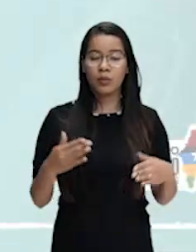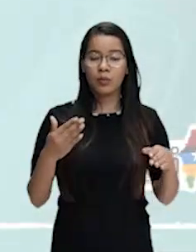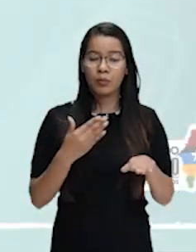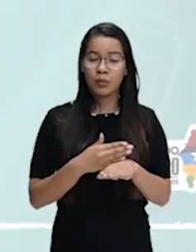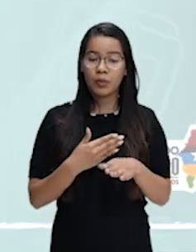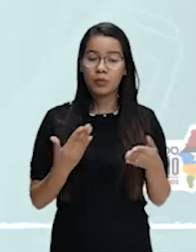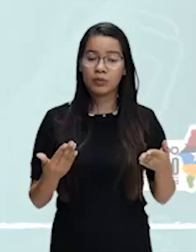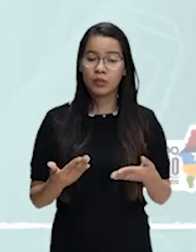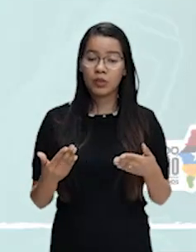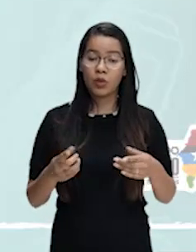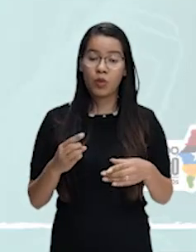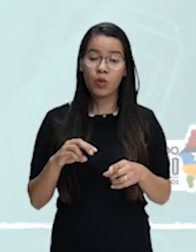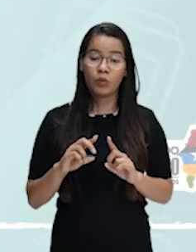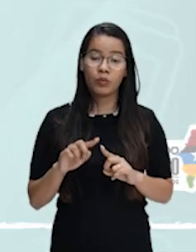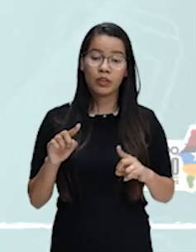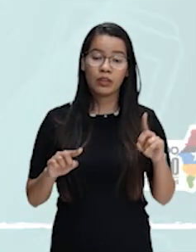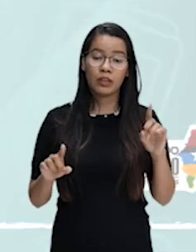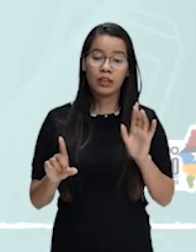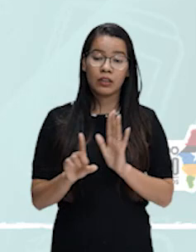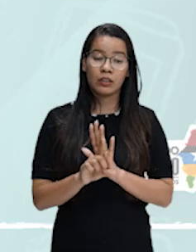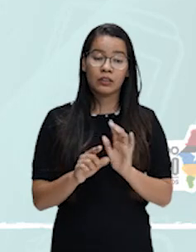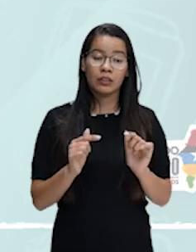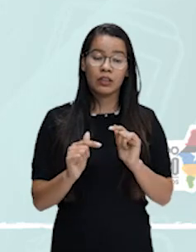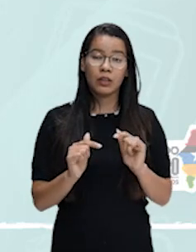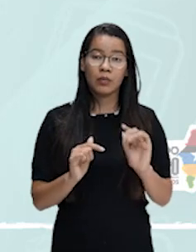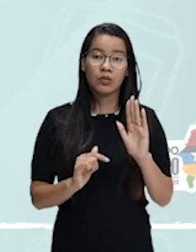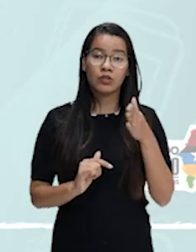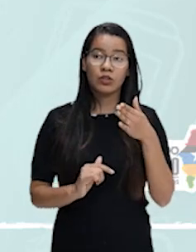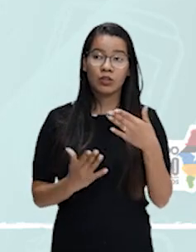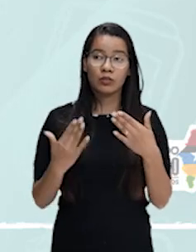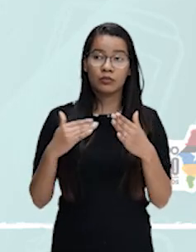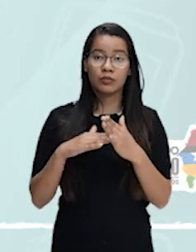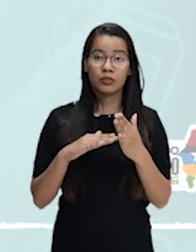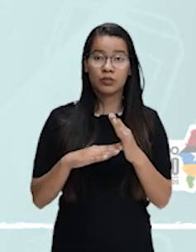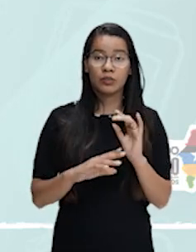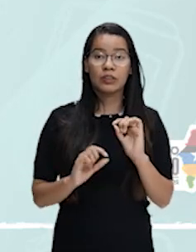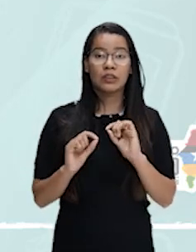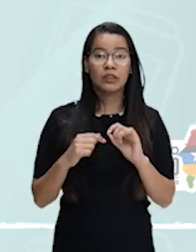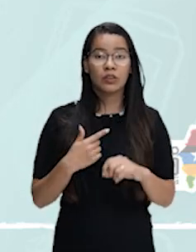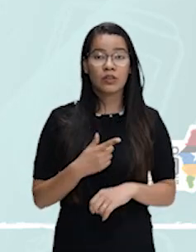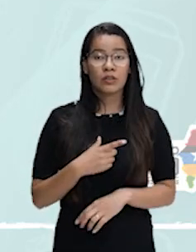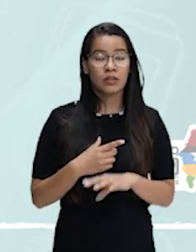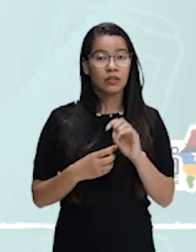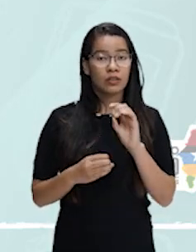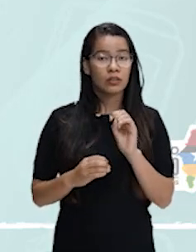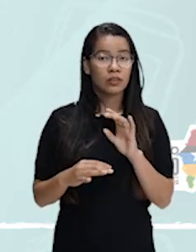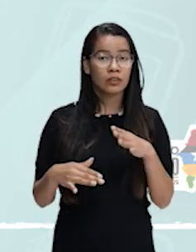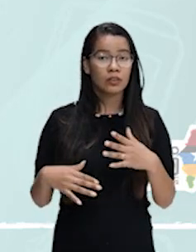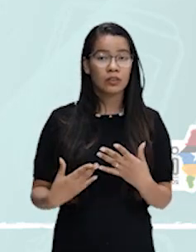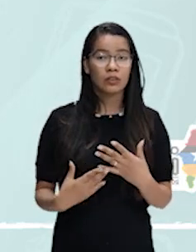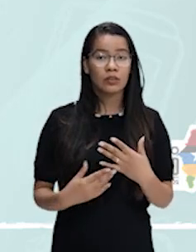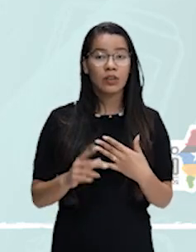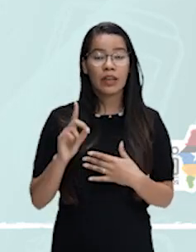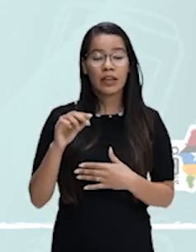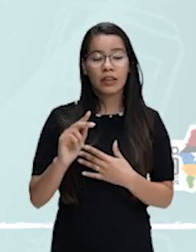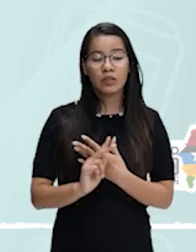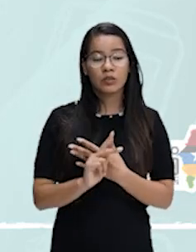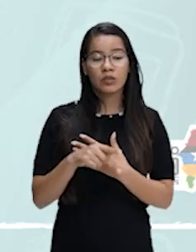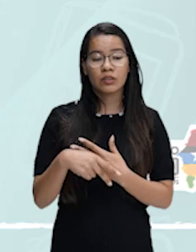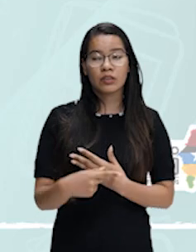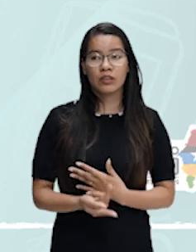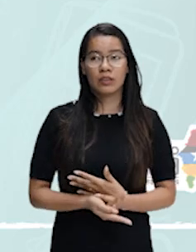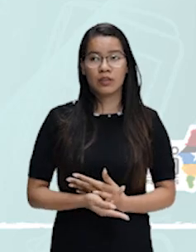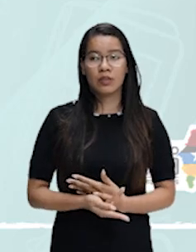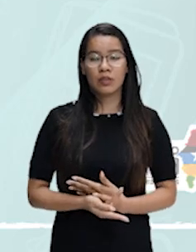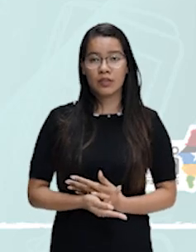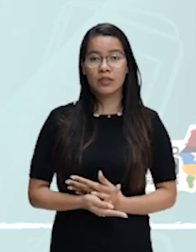Modernização ou flexibilização das leis do trabalho. Isso aqui já é a parte final da nossa aula. Ou seja, já é o efeito, já